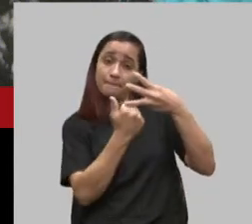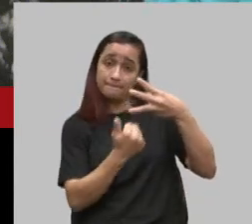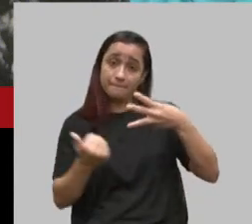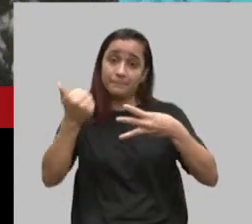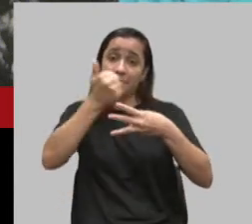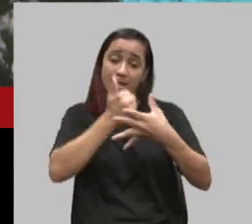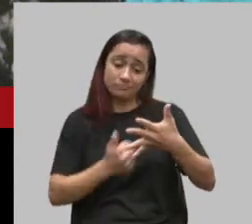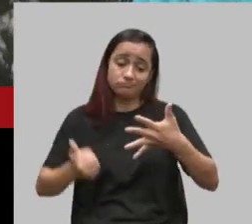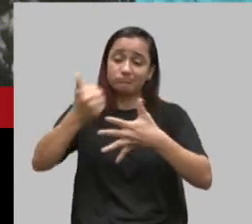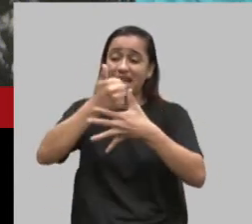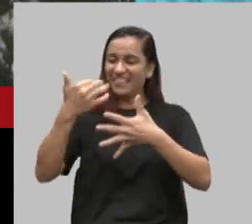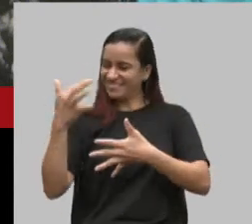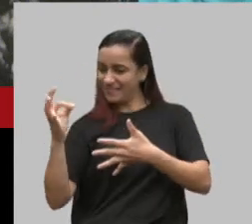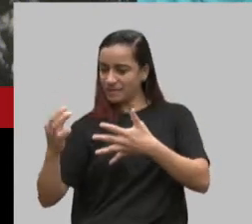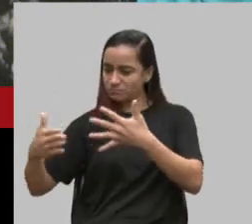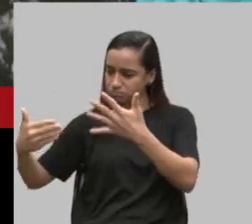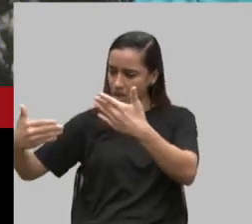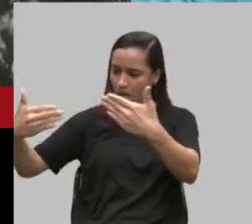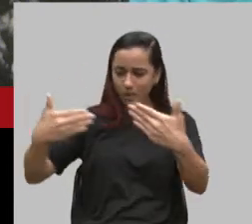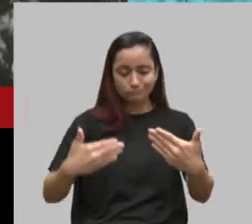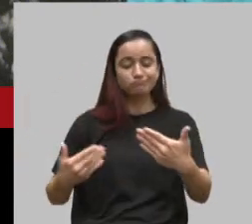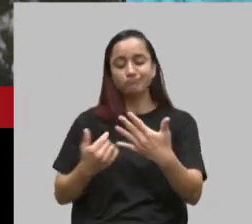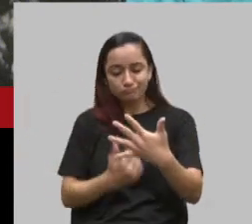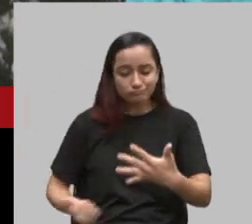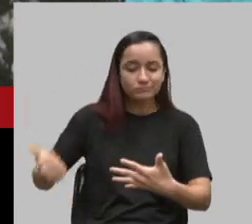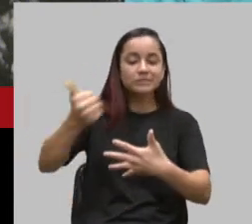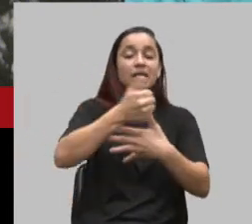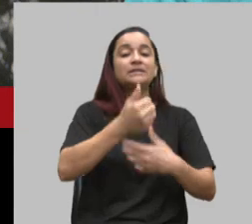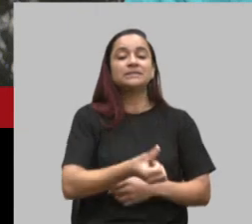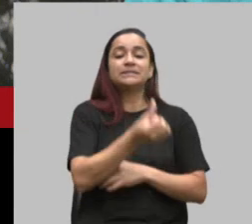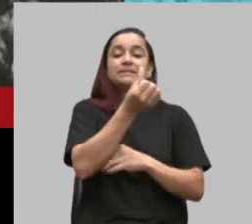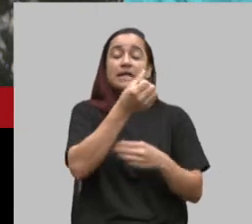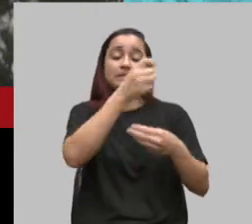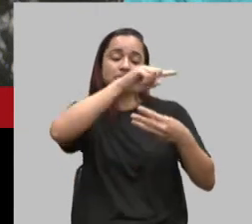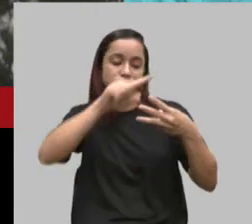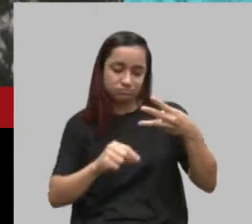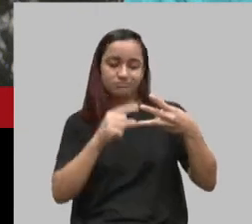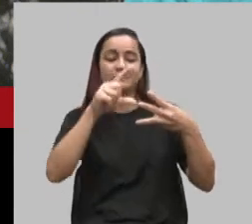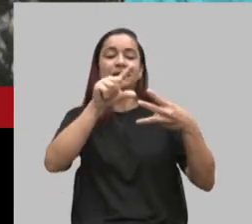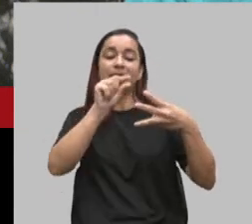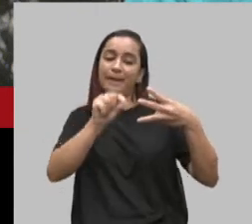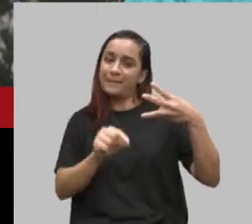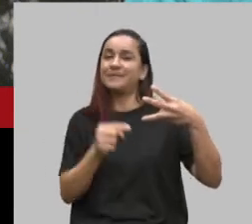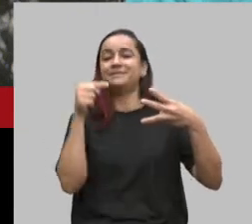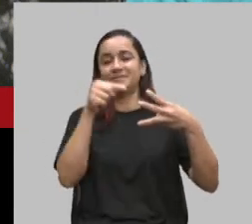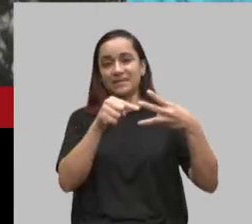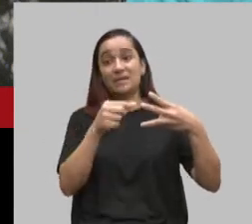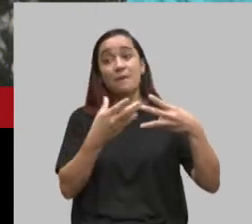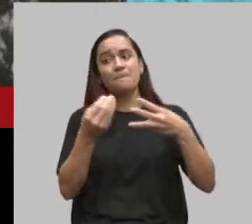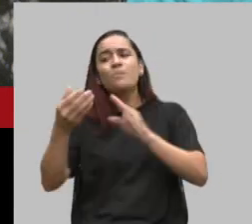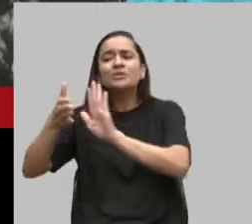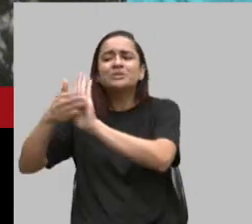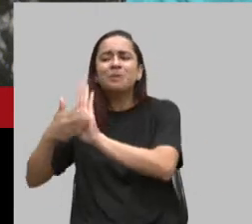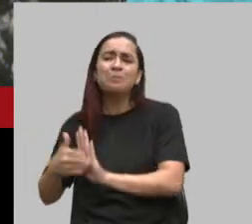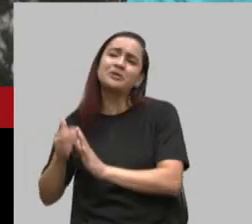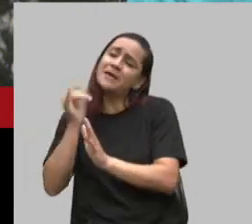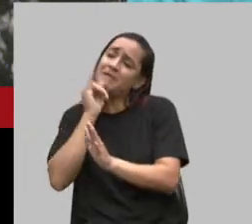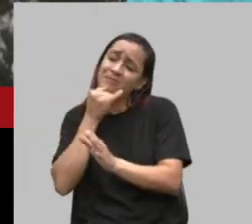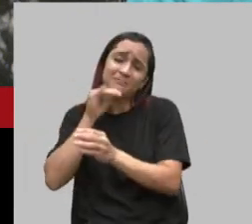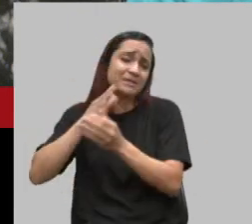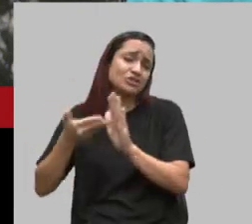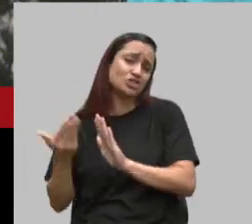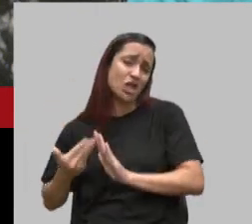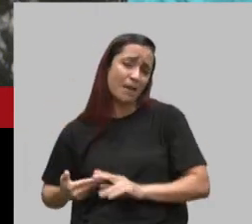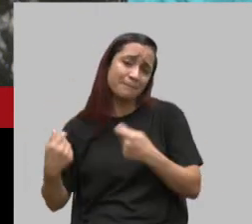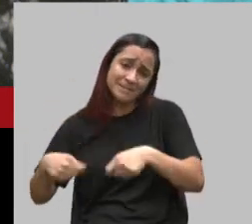estavam ali apresentadas e dessas seis foram suprimidas foram muitas propostas suprimidas mas eu tenho certeza que Nós escolhemos as